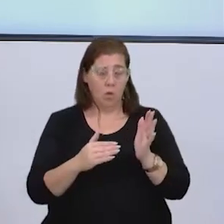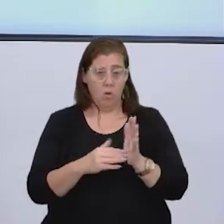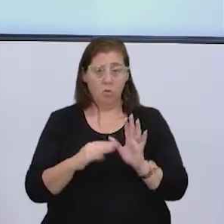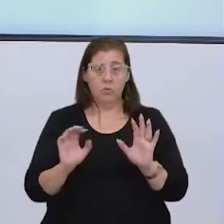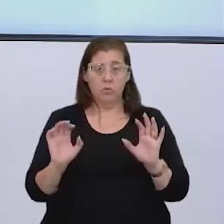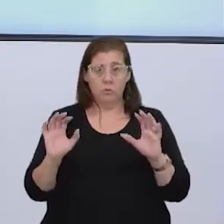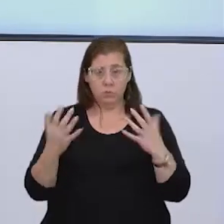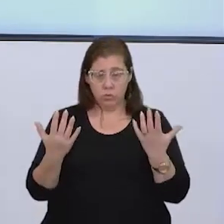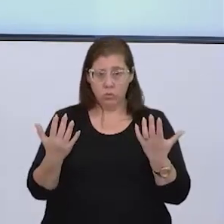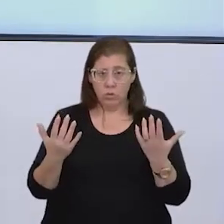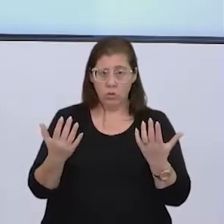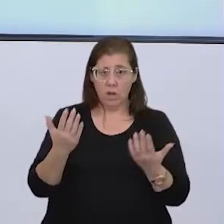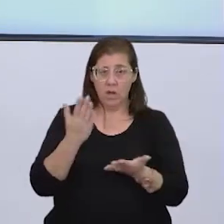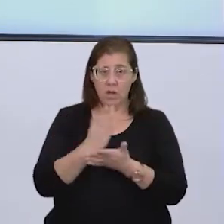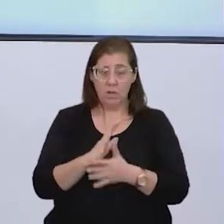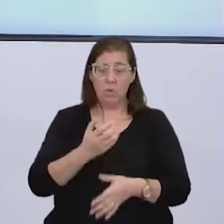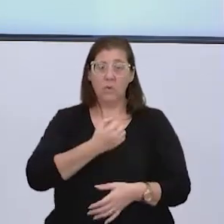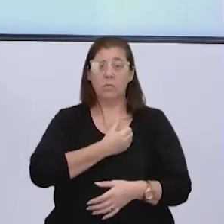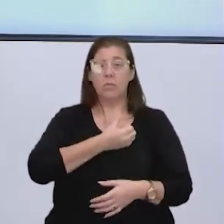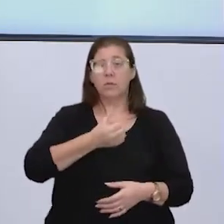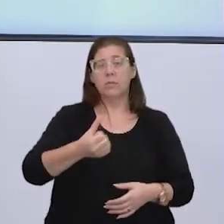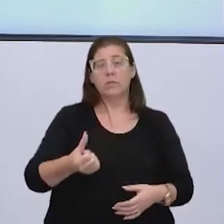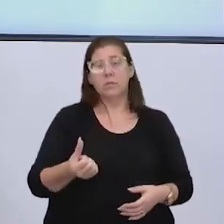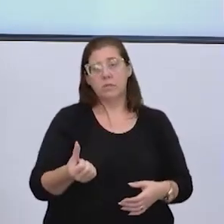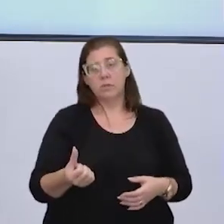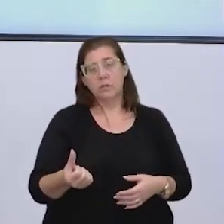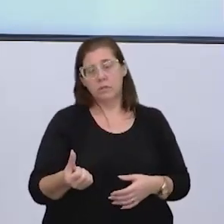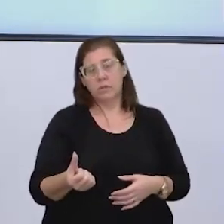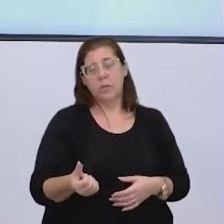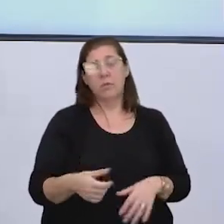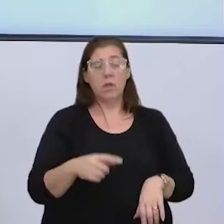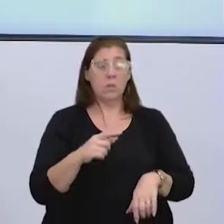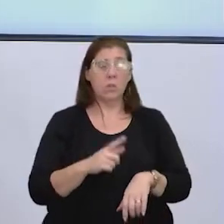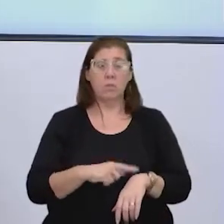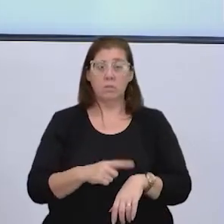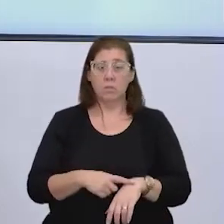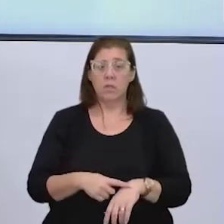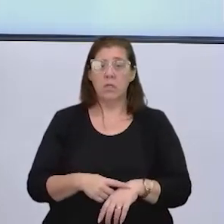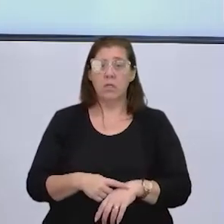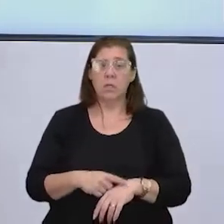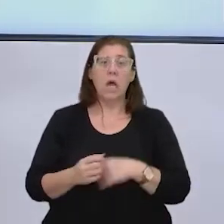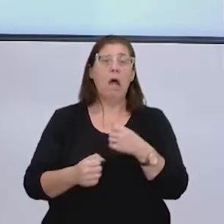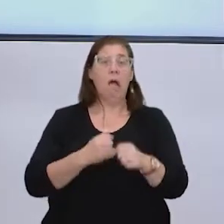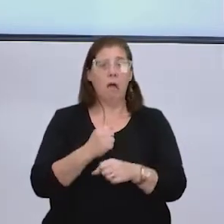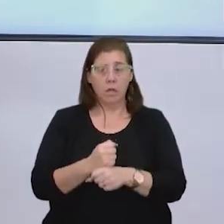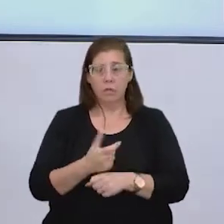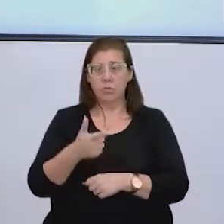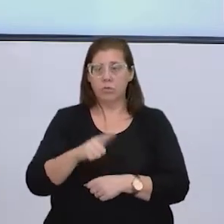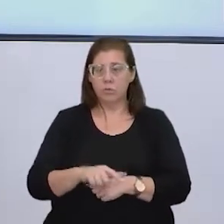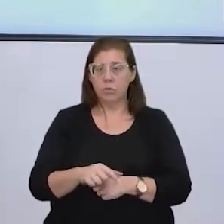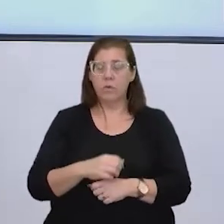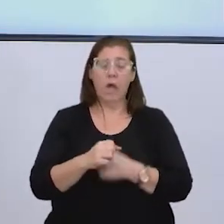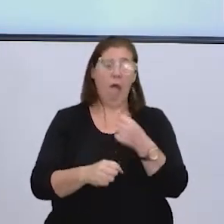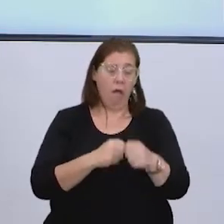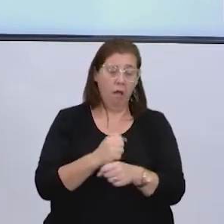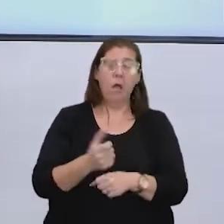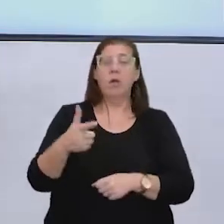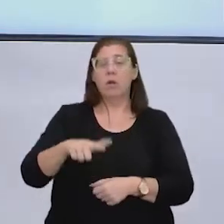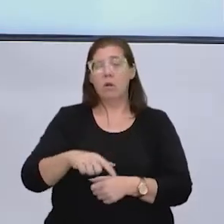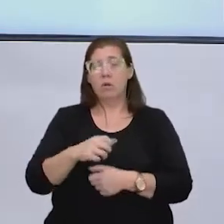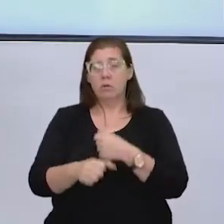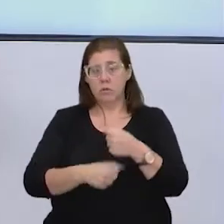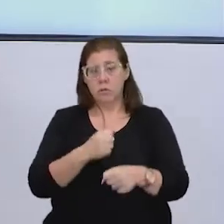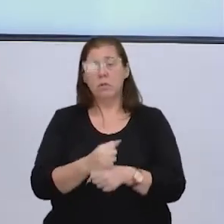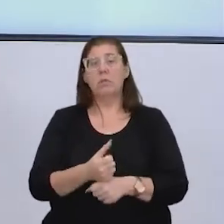No More Tour 6. Então essa turnê de despedida, a cada ano era uma nova despedida. E de uma turnê se